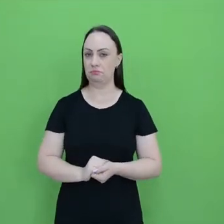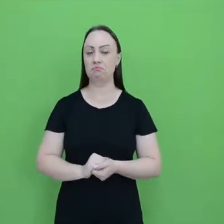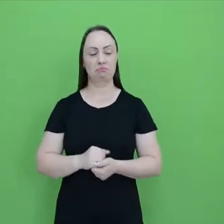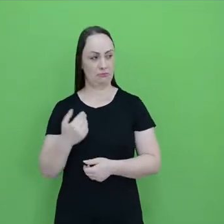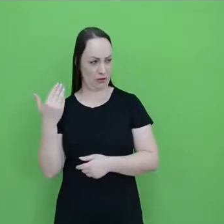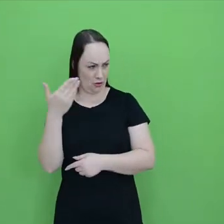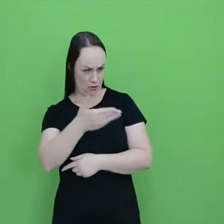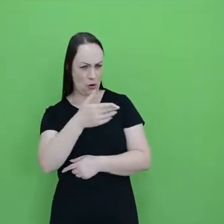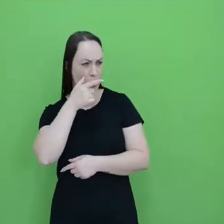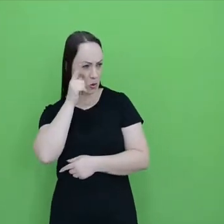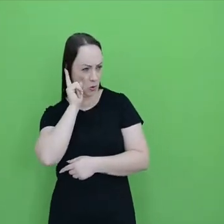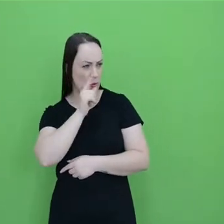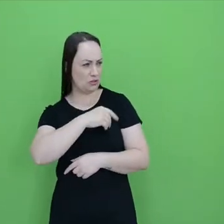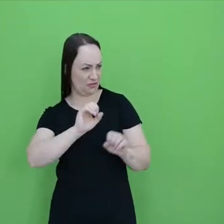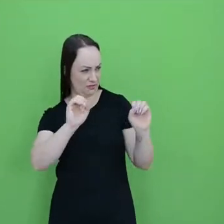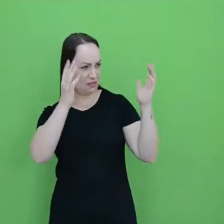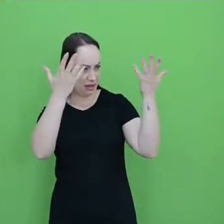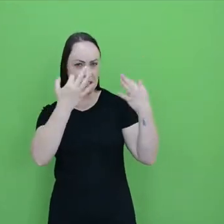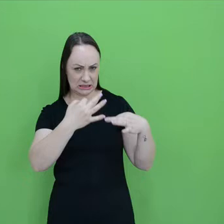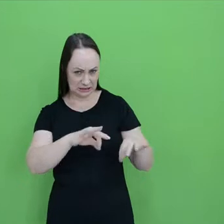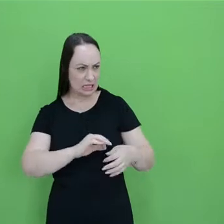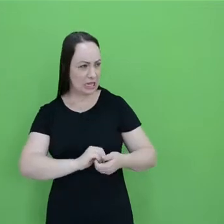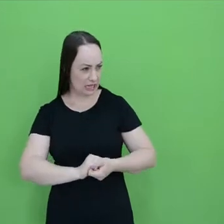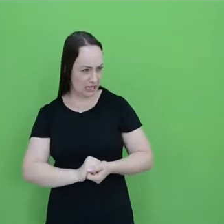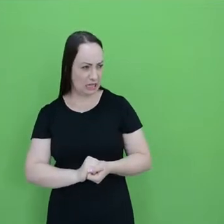Foi a uma festa ontem, foi?